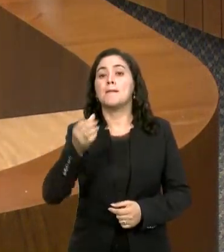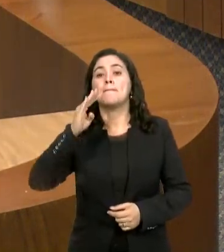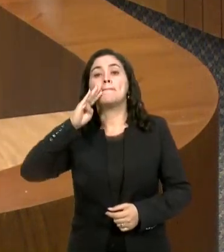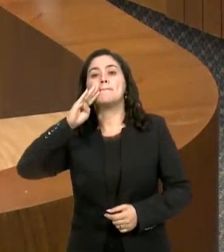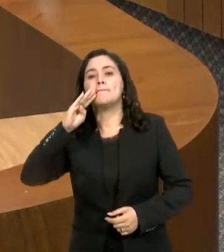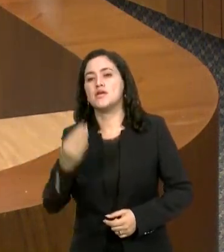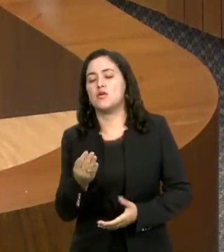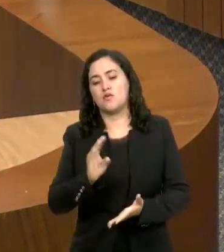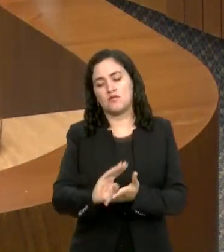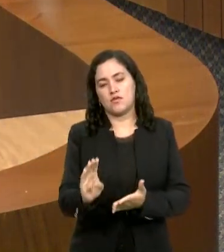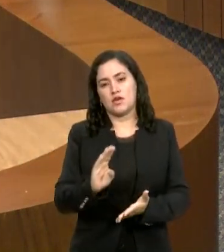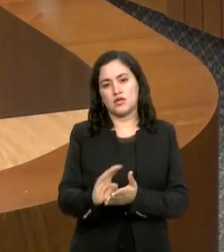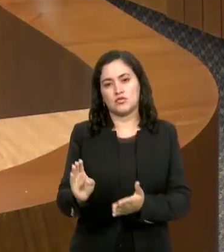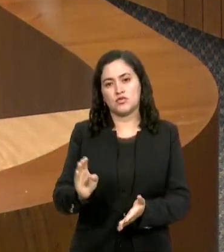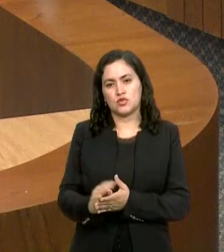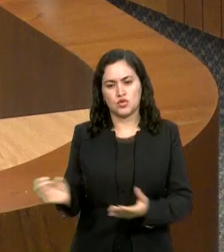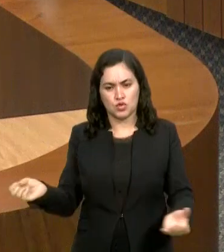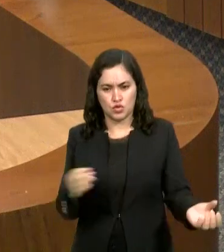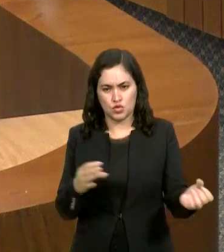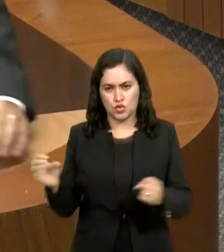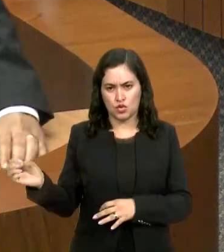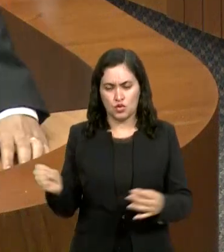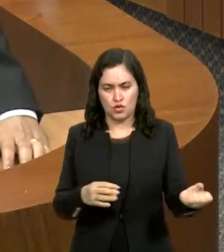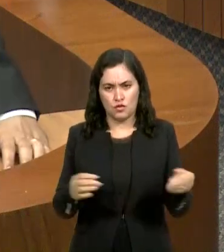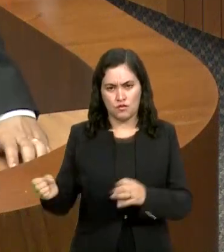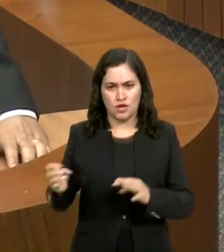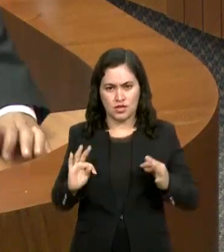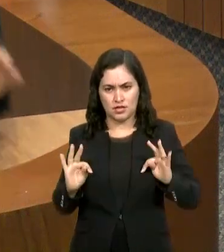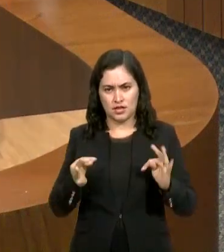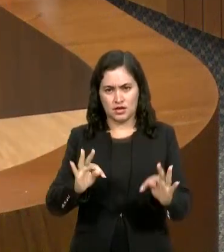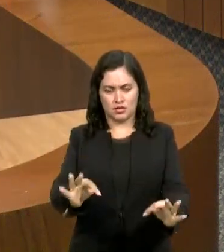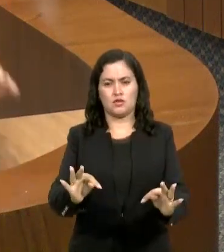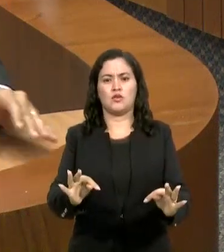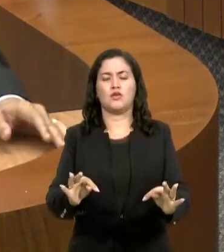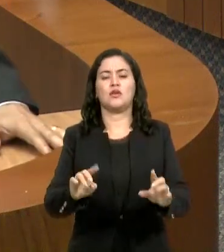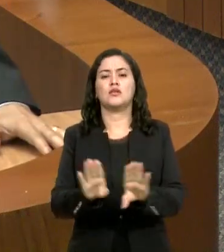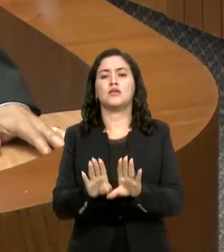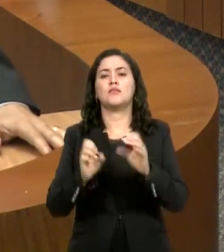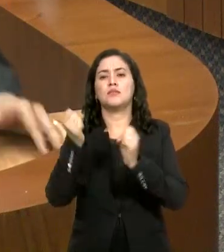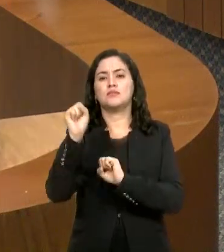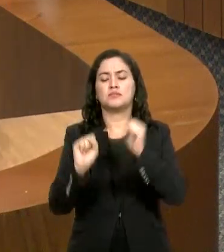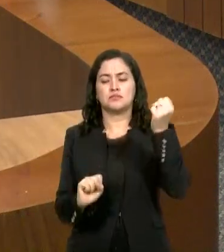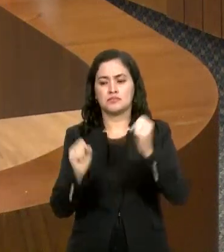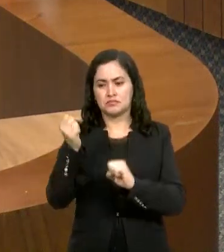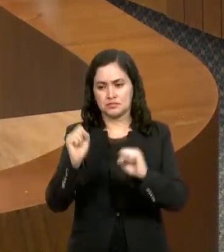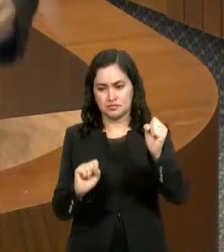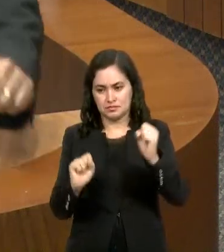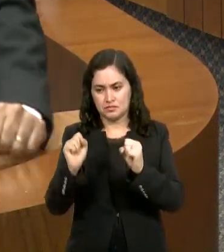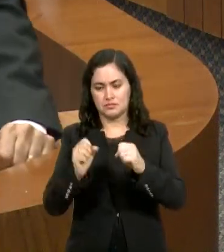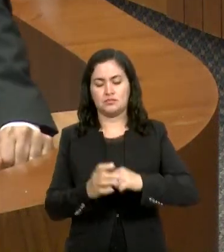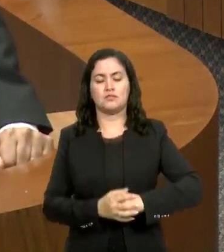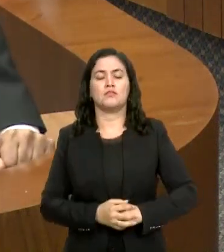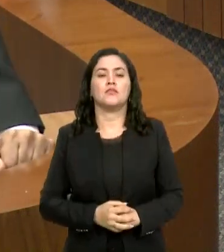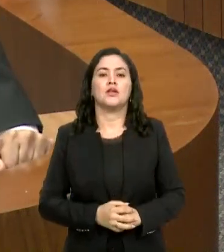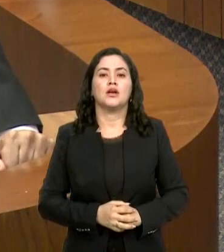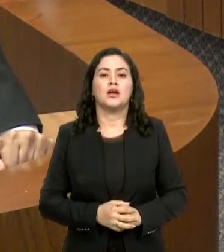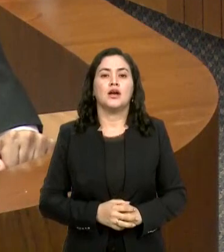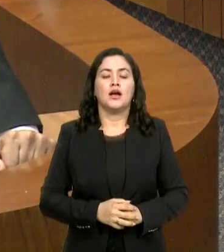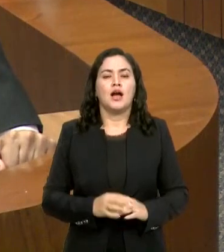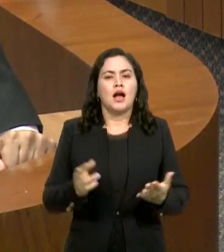já encaminhando para conceder os apartes, deputado Inácio, a The Economist, eu não preciso falar da relevância da